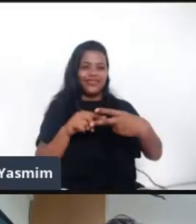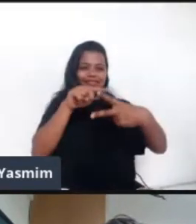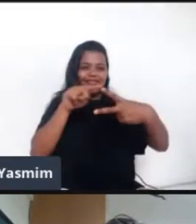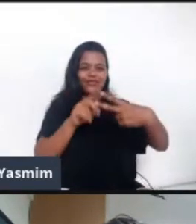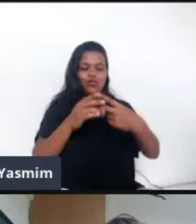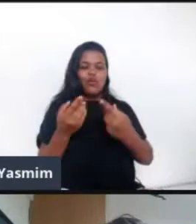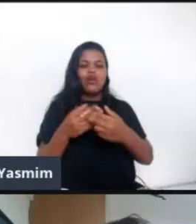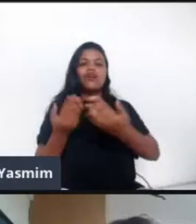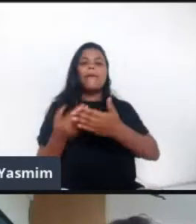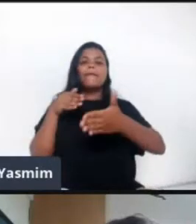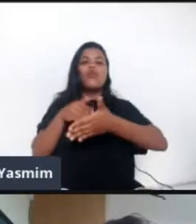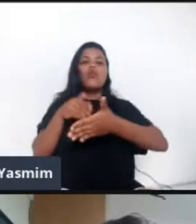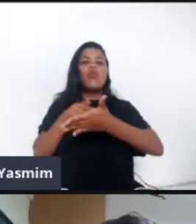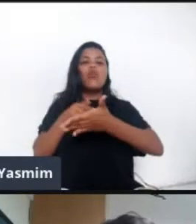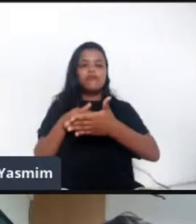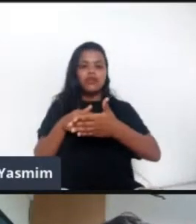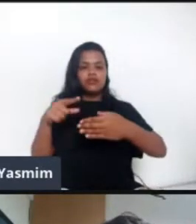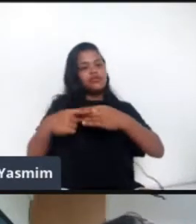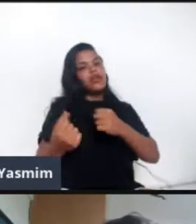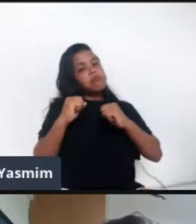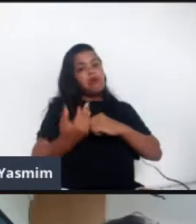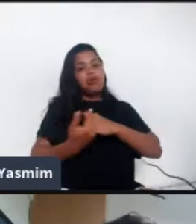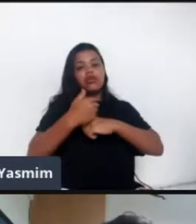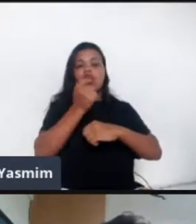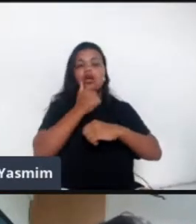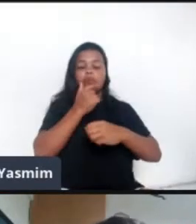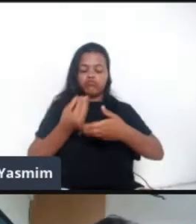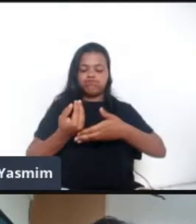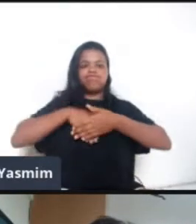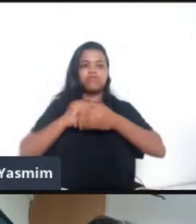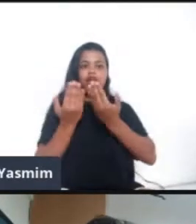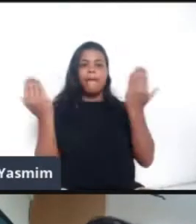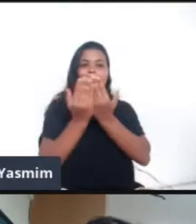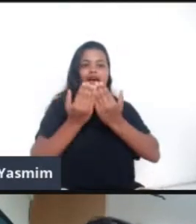Então, esses fármacos que são os que impedem,